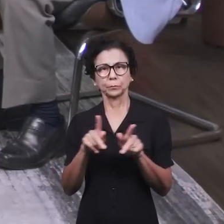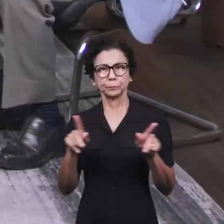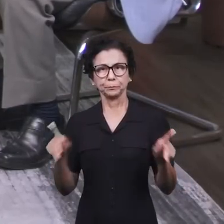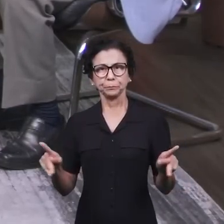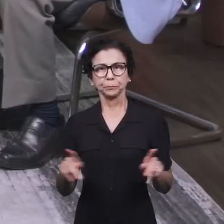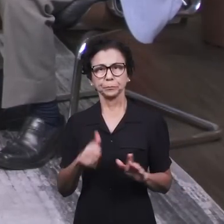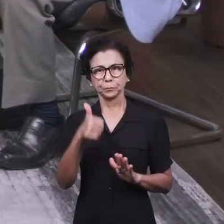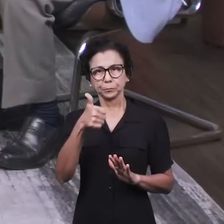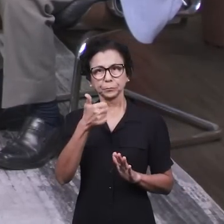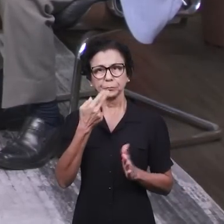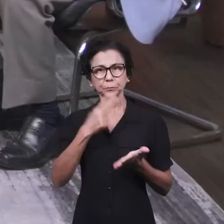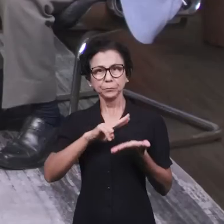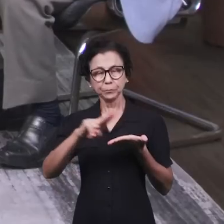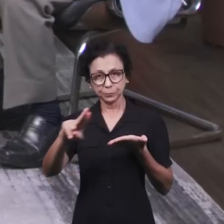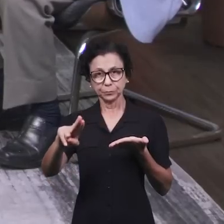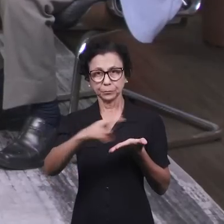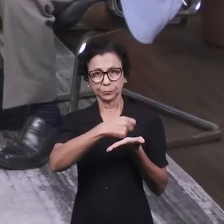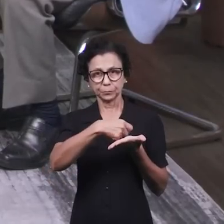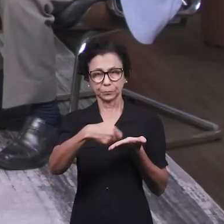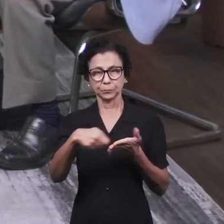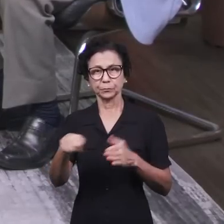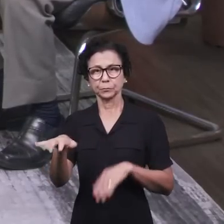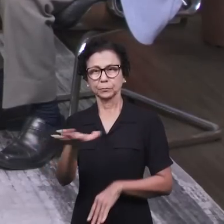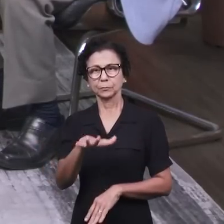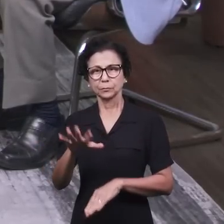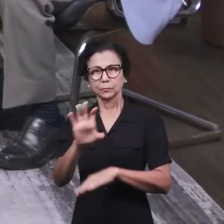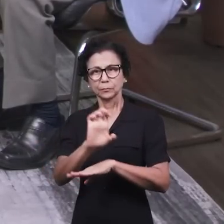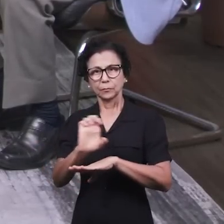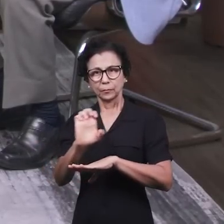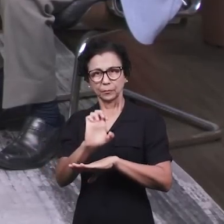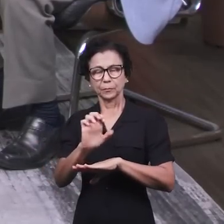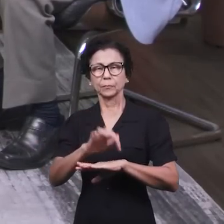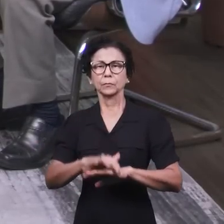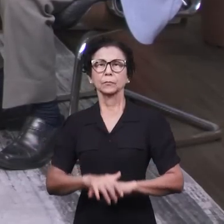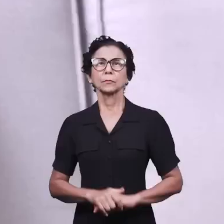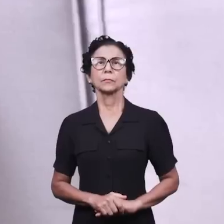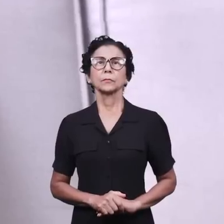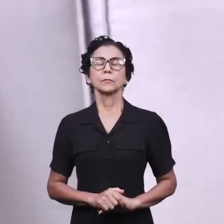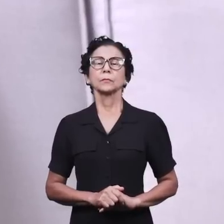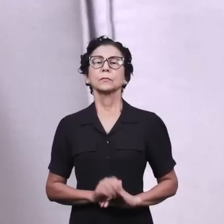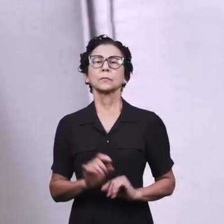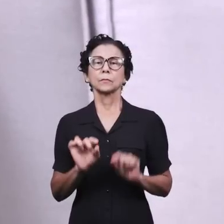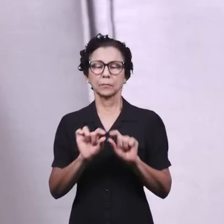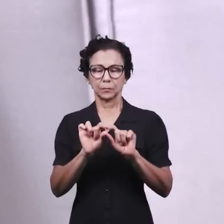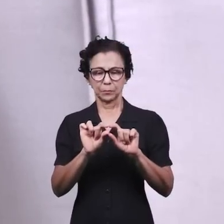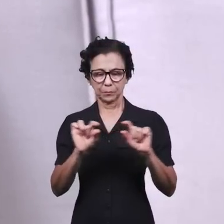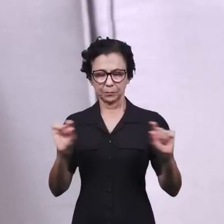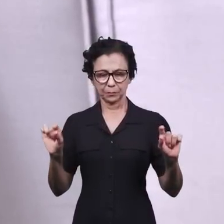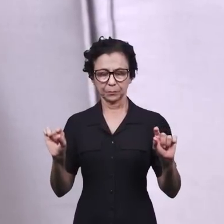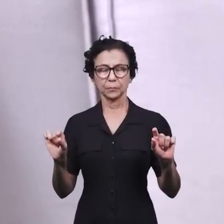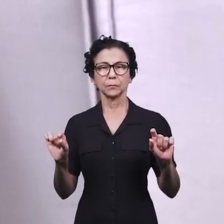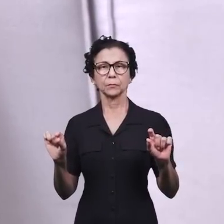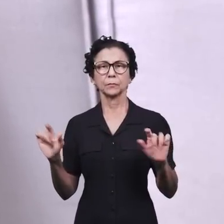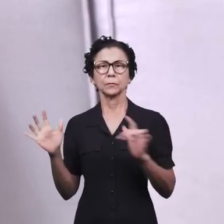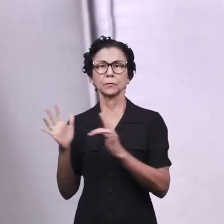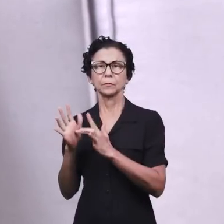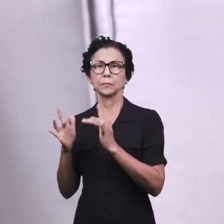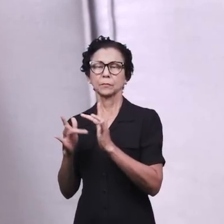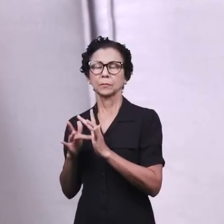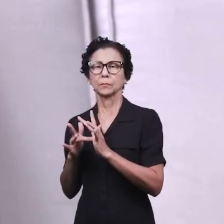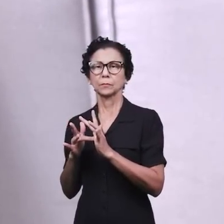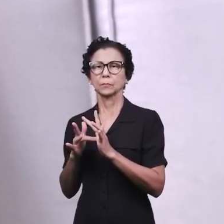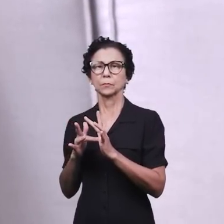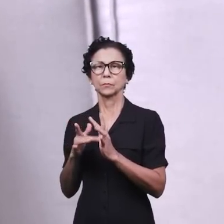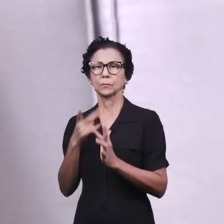livro de Apocalipse, na primeira carta que foi escrita, né, que é a carta a Éfeso, então ali nós já vemos a própria expressão do